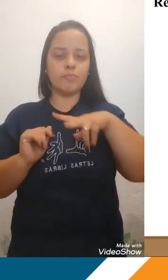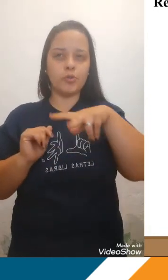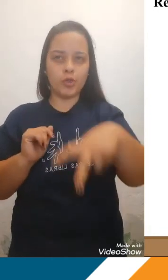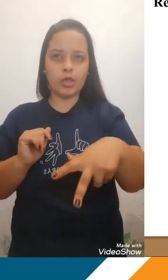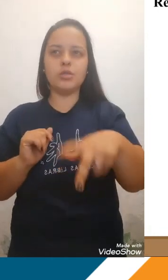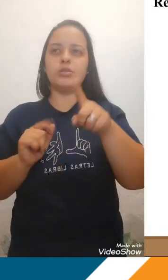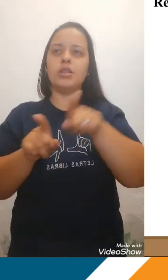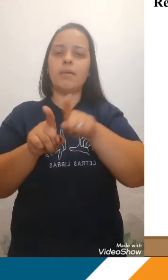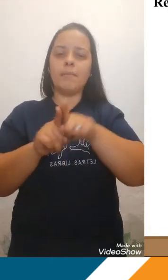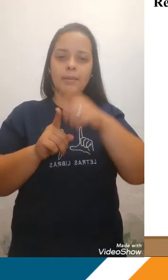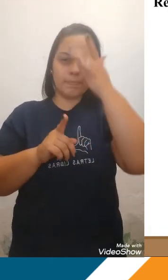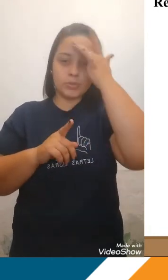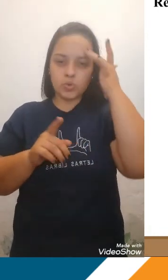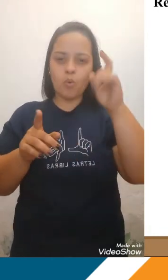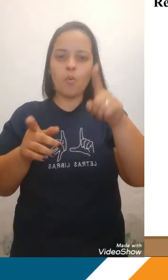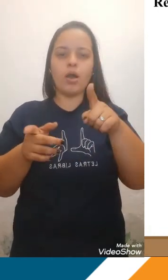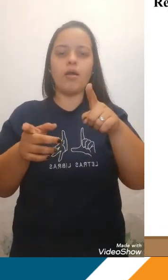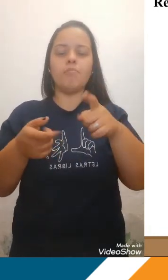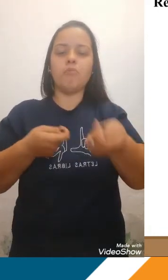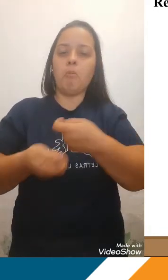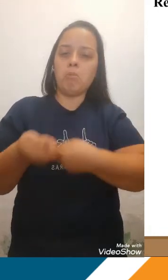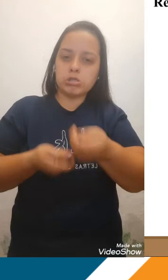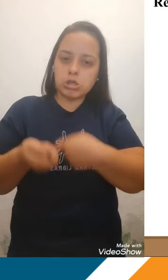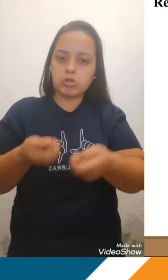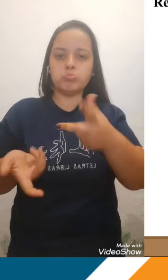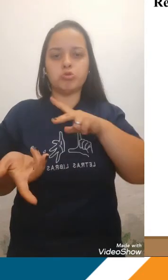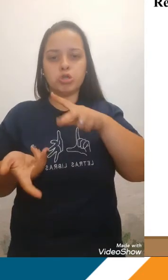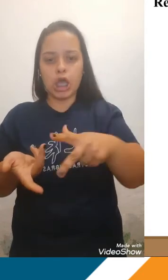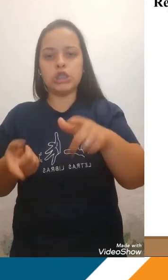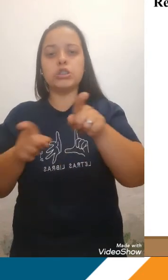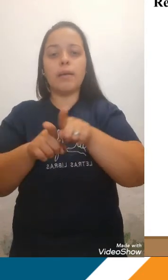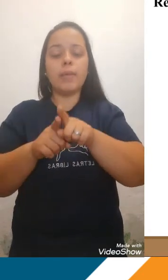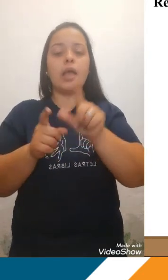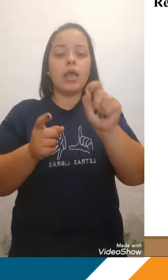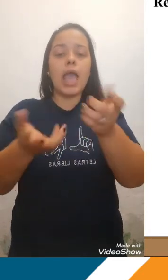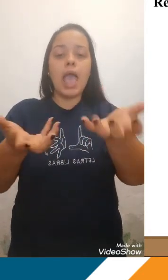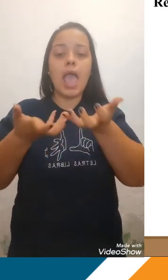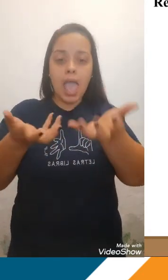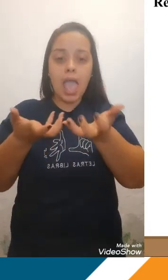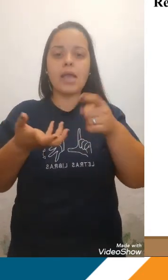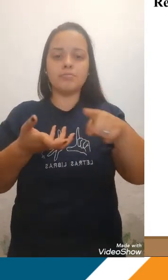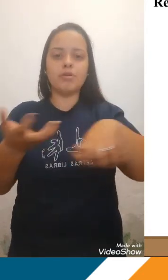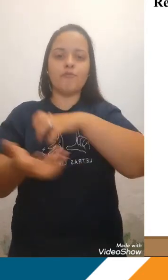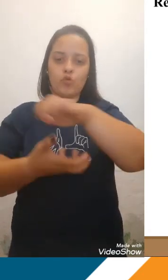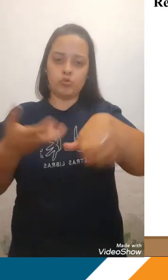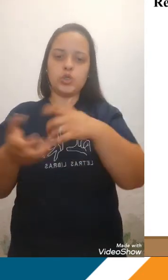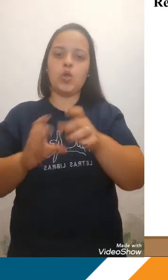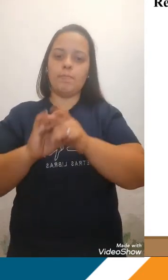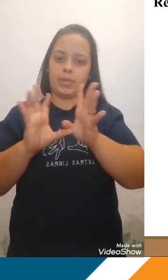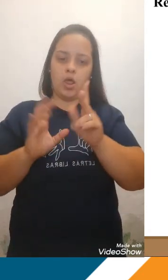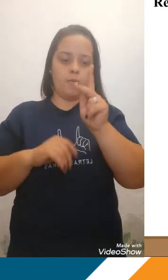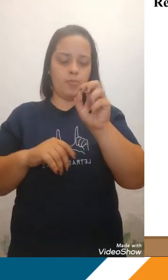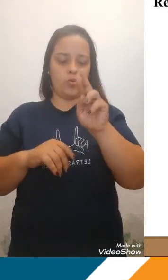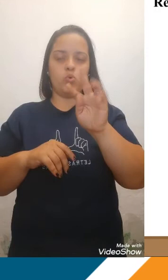composto principalmente por sujeitos como os comerciantes portugueses, e era favorável às demandas da Revolução Liberal do